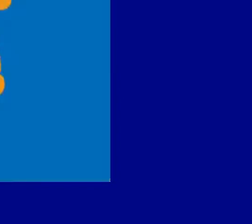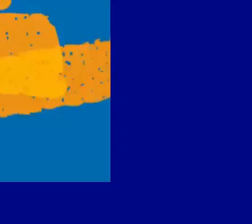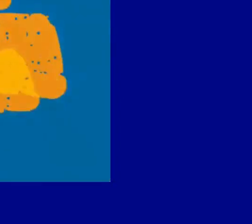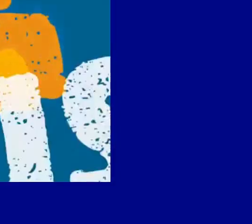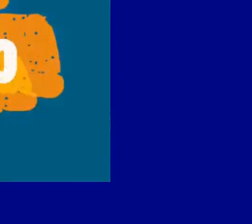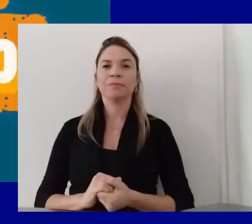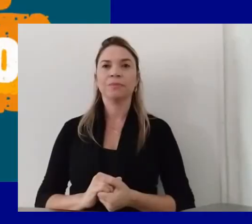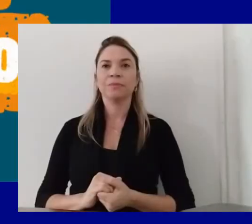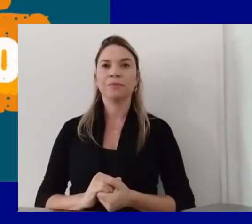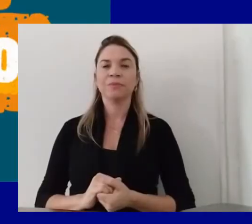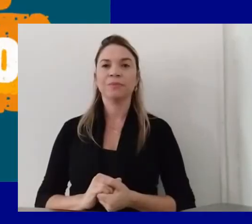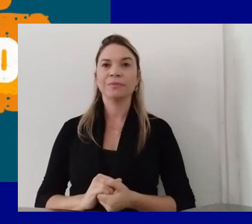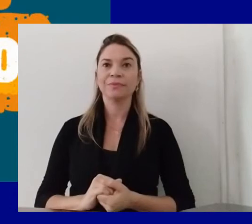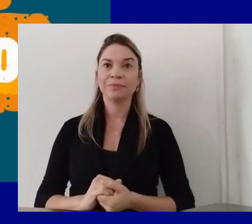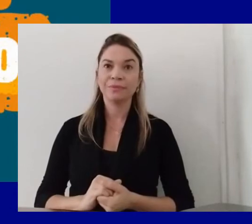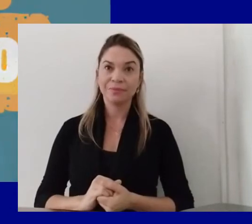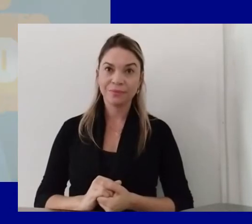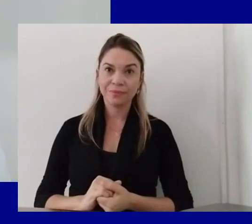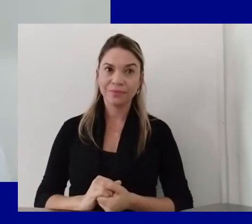eficaz.